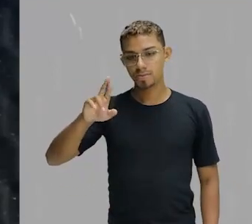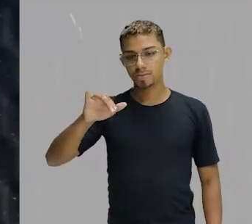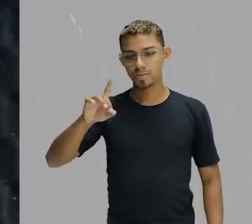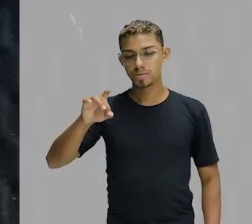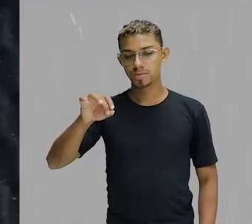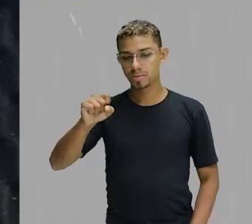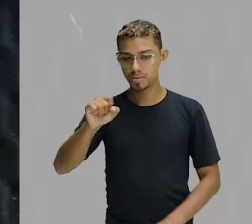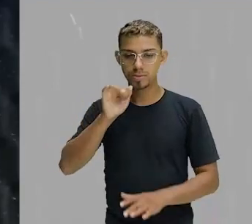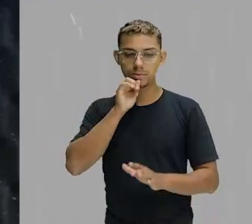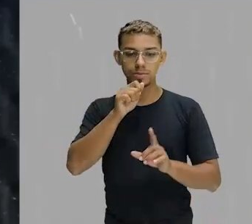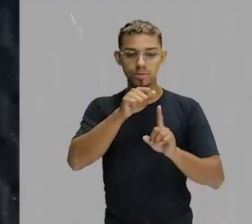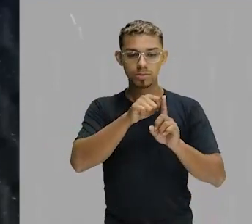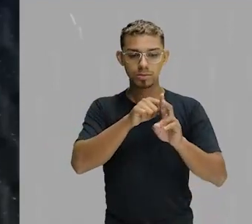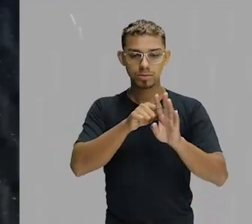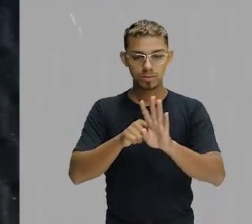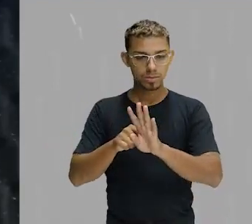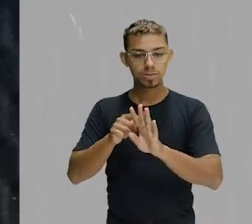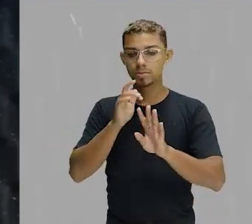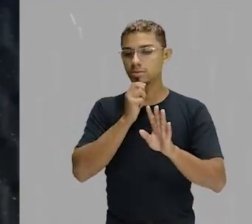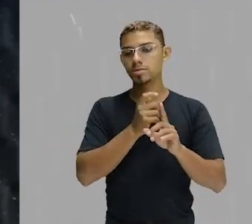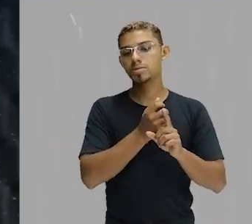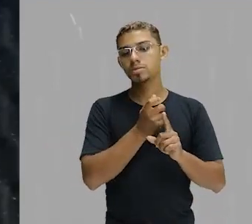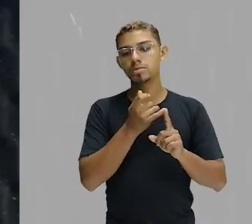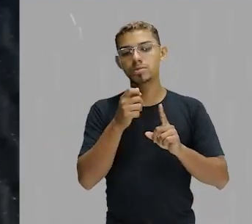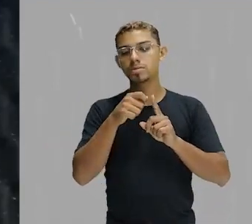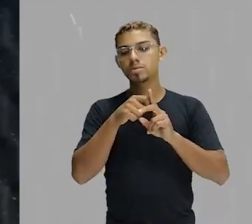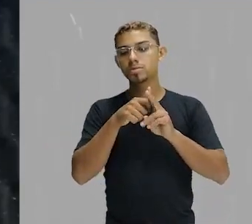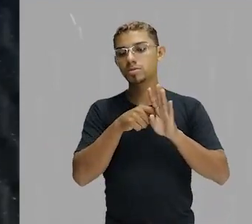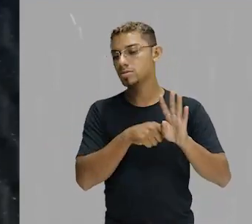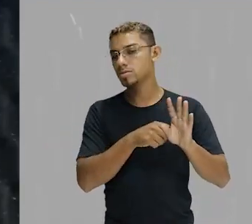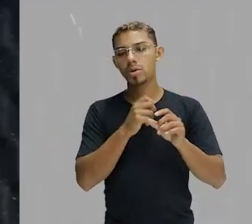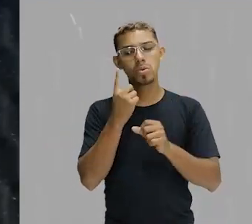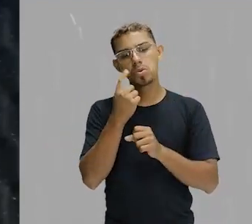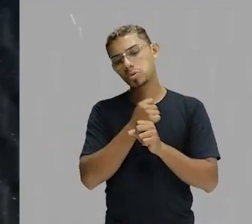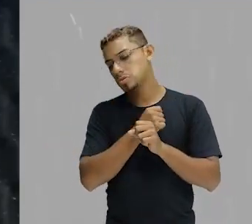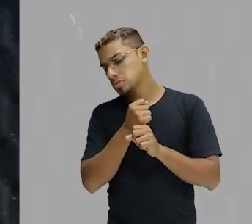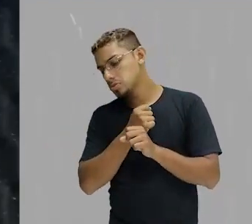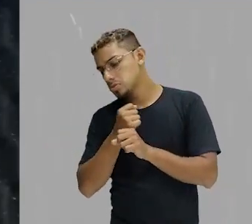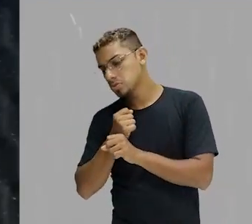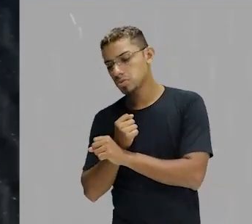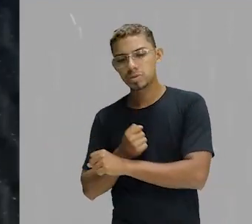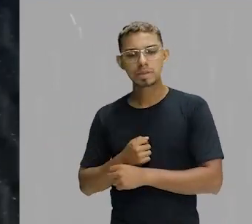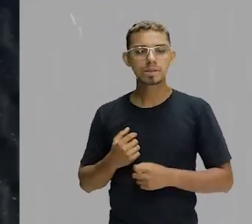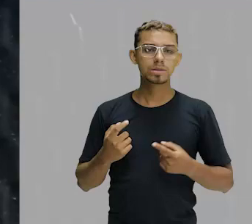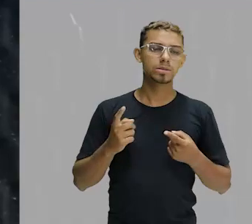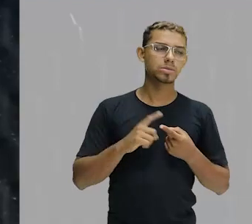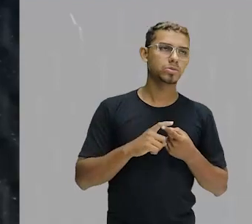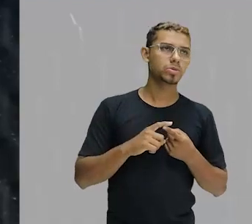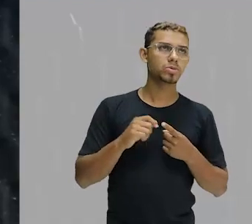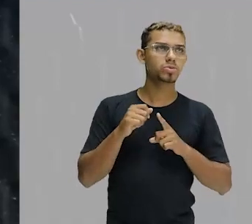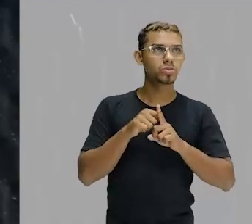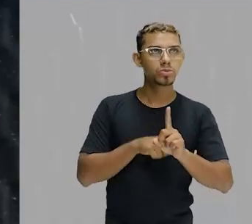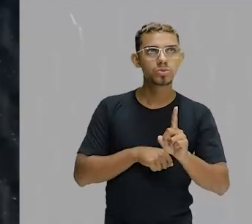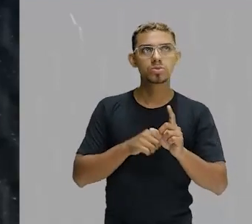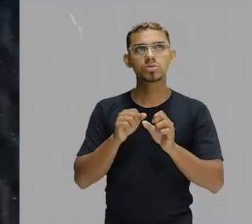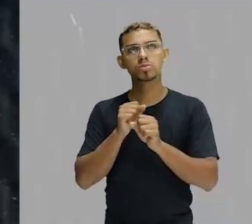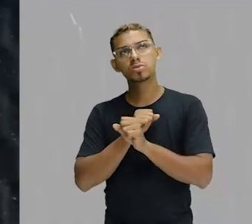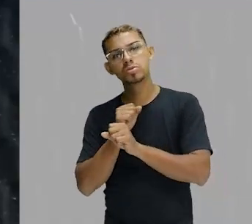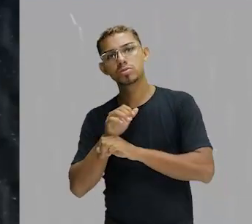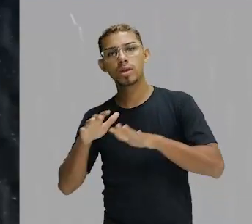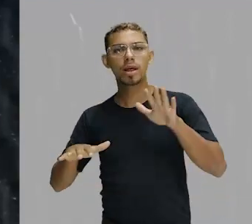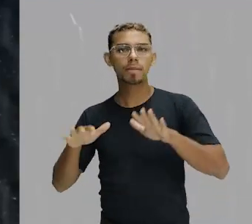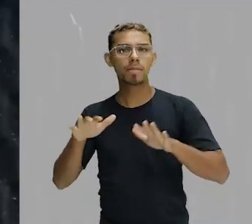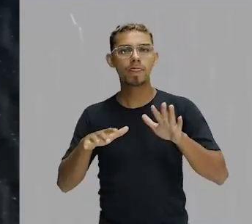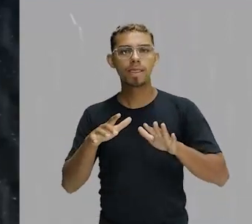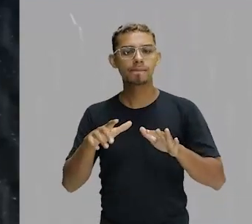aqui, que nós estamos referindo, são os tempos. Tá? Então, esse tempo, ele pode ser ao mês, ele pode ser ao ano, vai depender